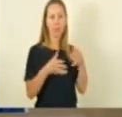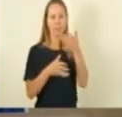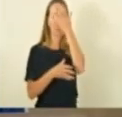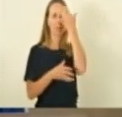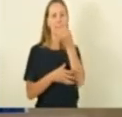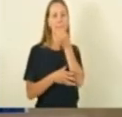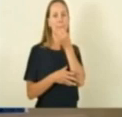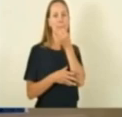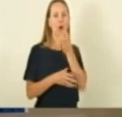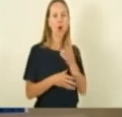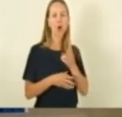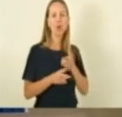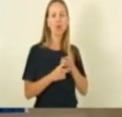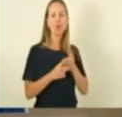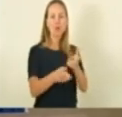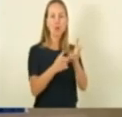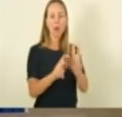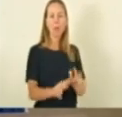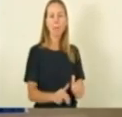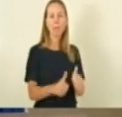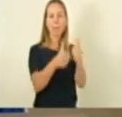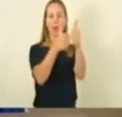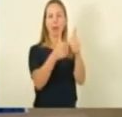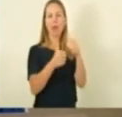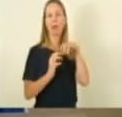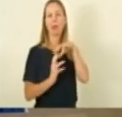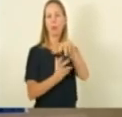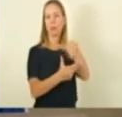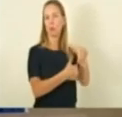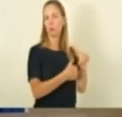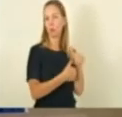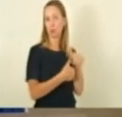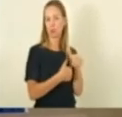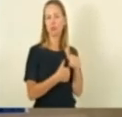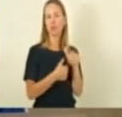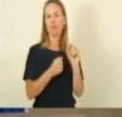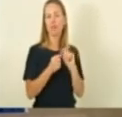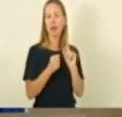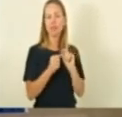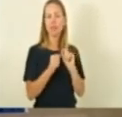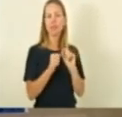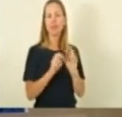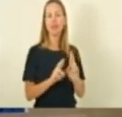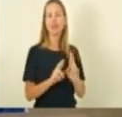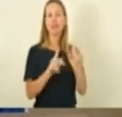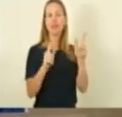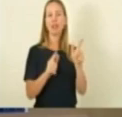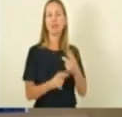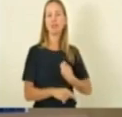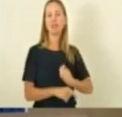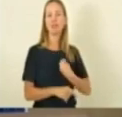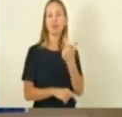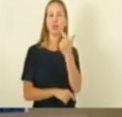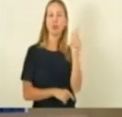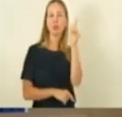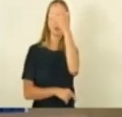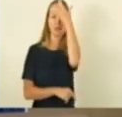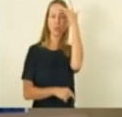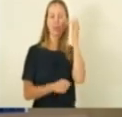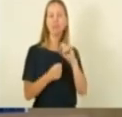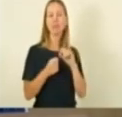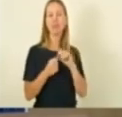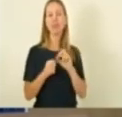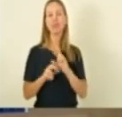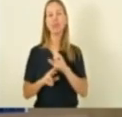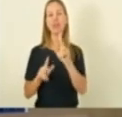mundo, elas vão continuar fazendo diferença no mundo, e elas vão fazer diferença na vida de outras pessoas, e elas vão fazer diferença